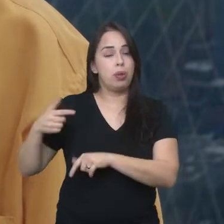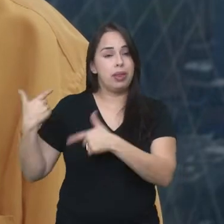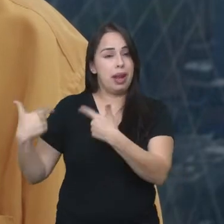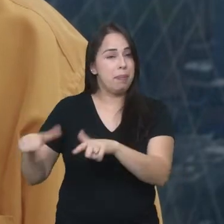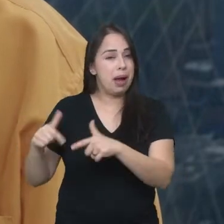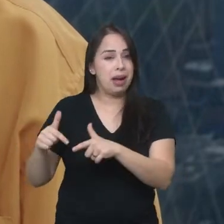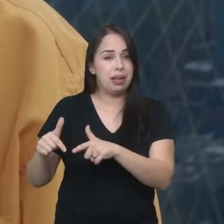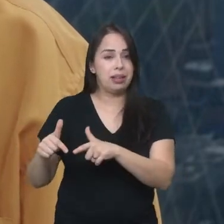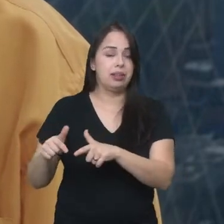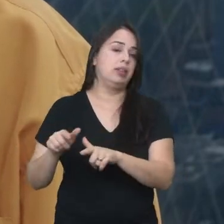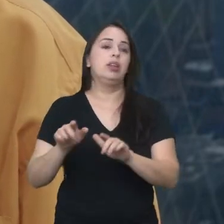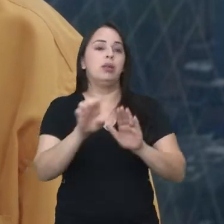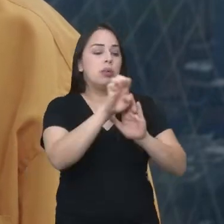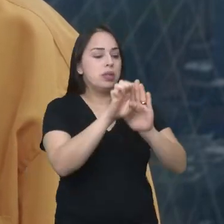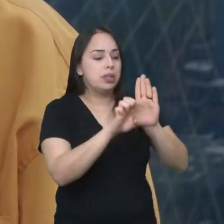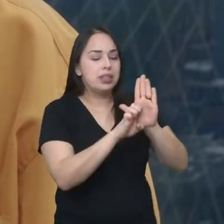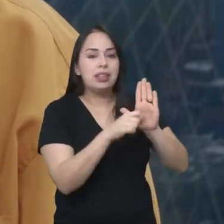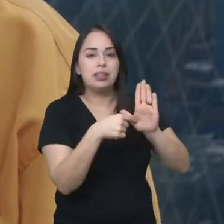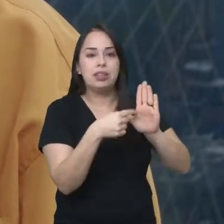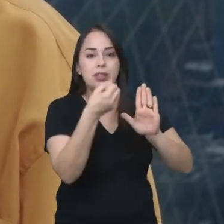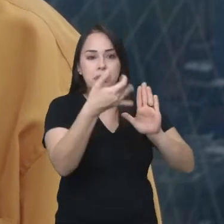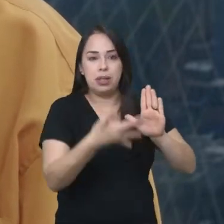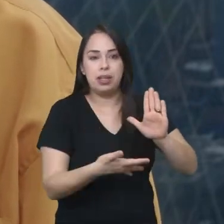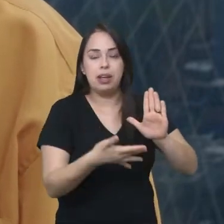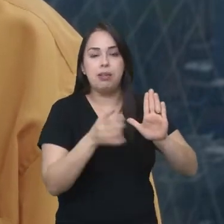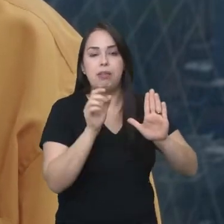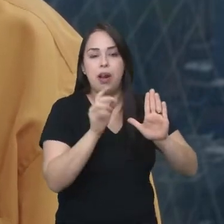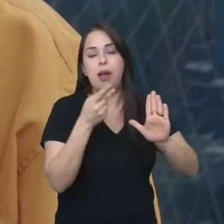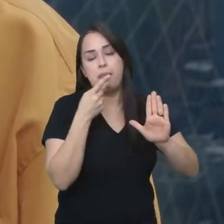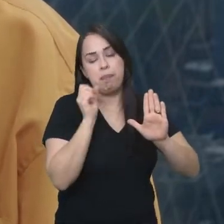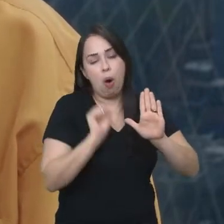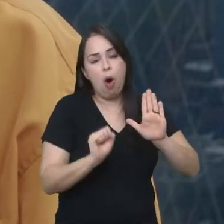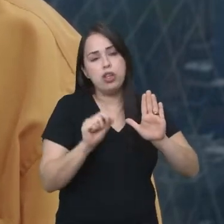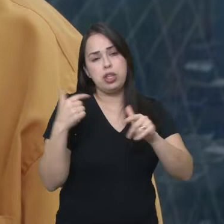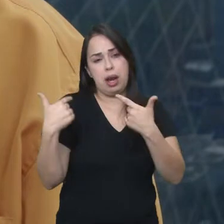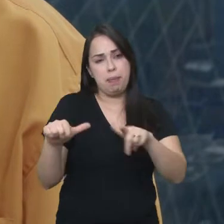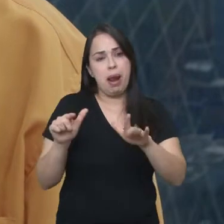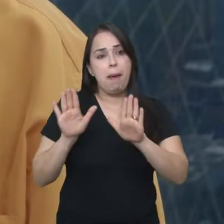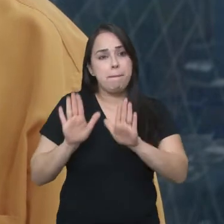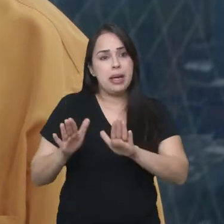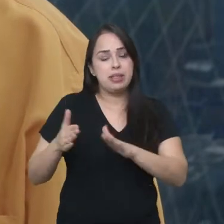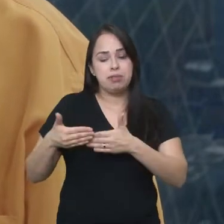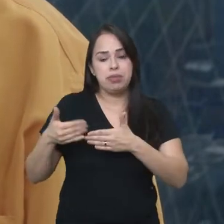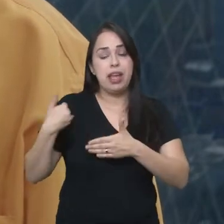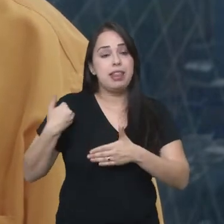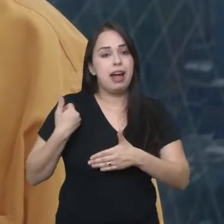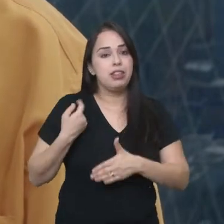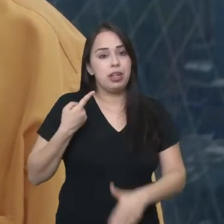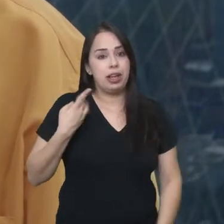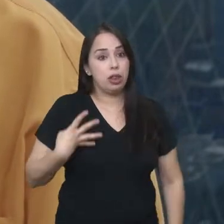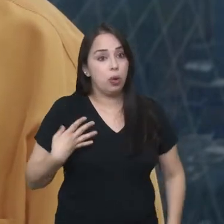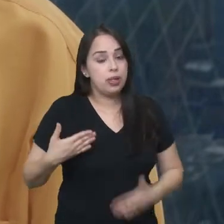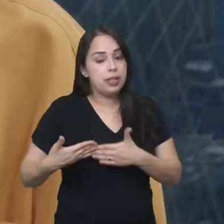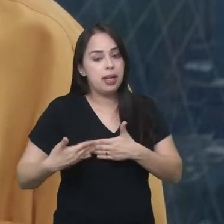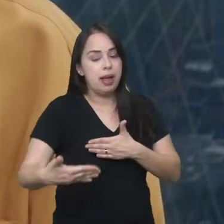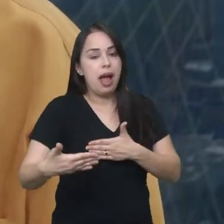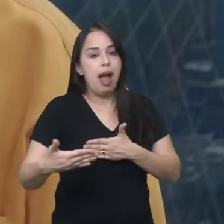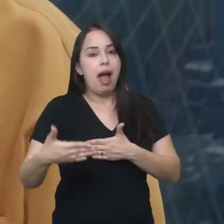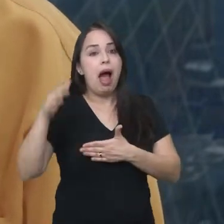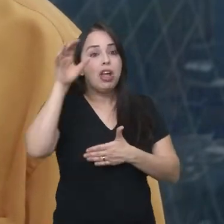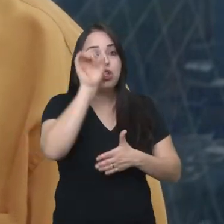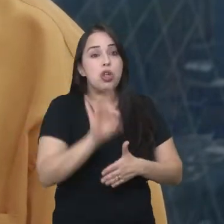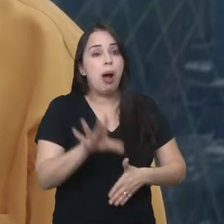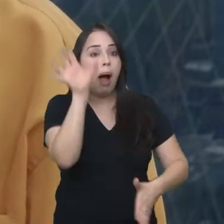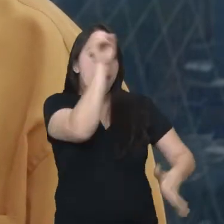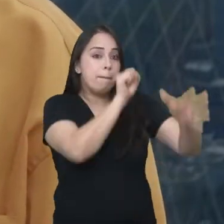que adolescente pode sim trabalhar, mas na condição de aprendiz a partir dos 14 anos de idade, né? E aí precisa superar. Então a gente temos